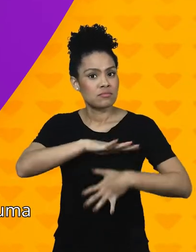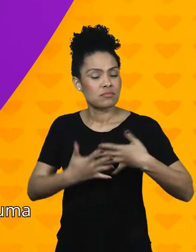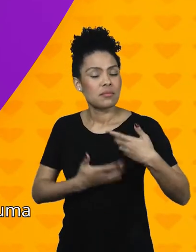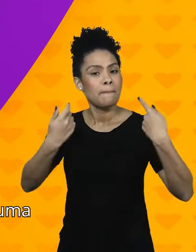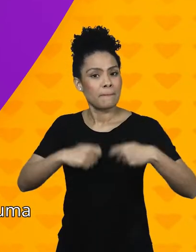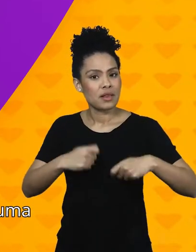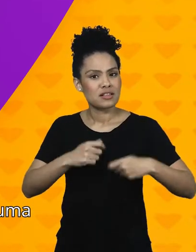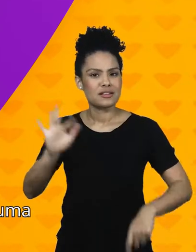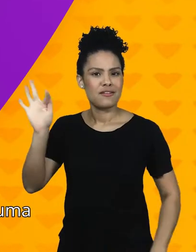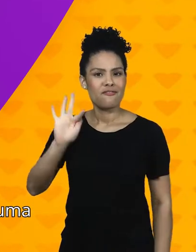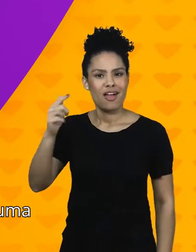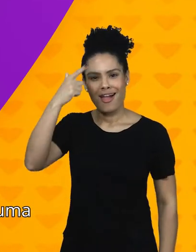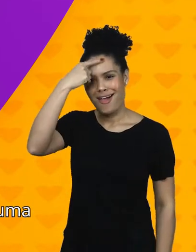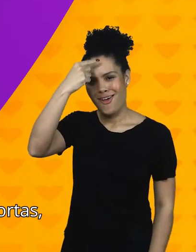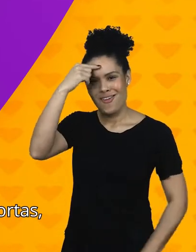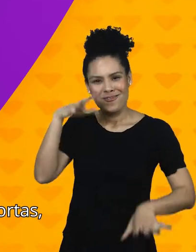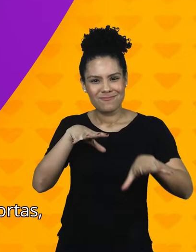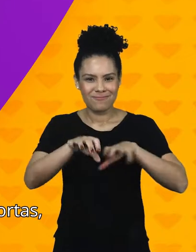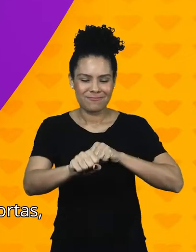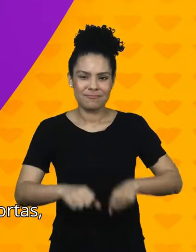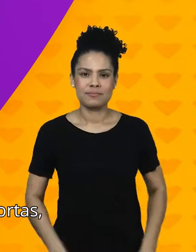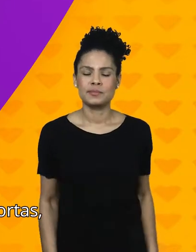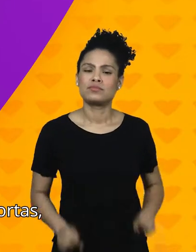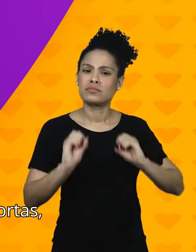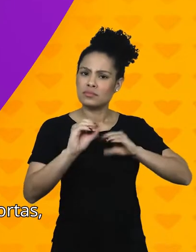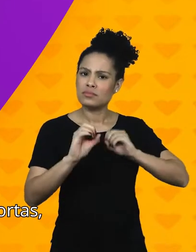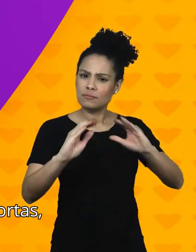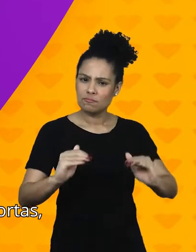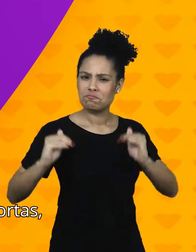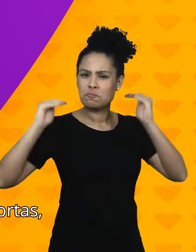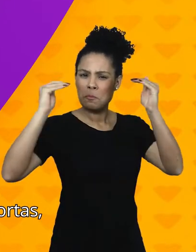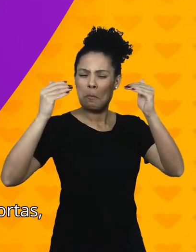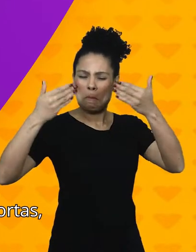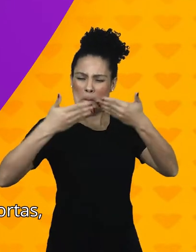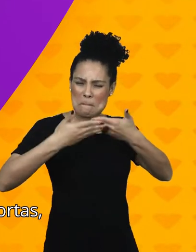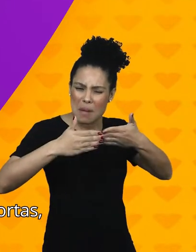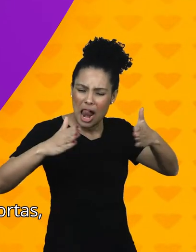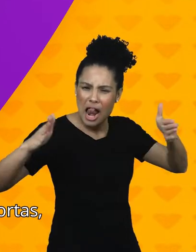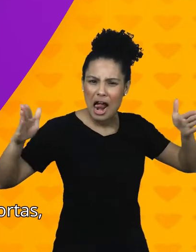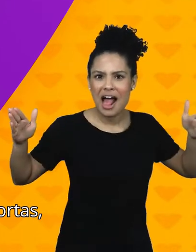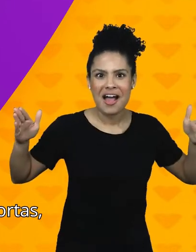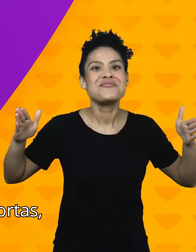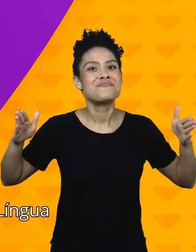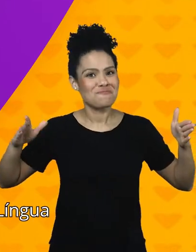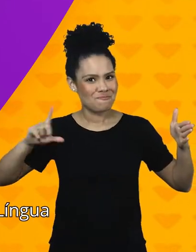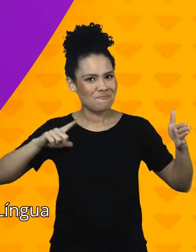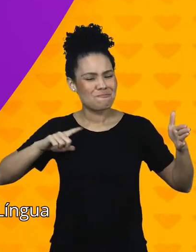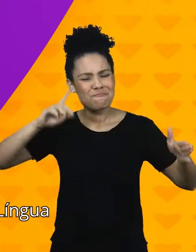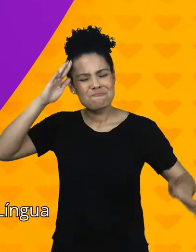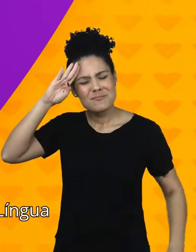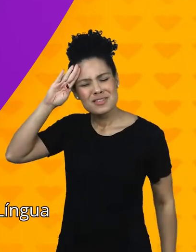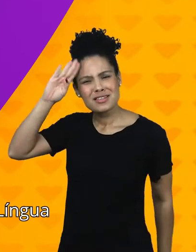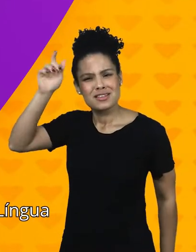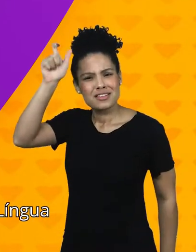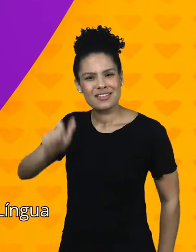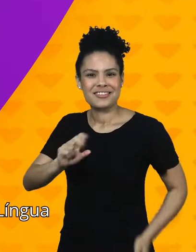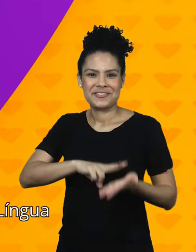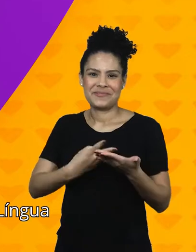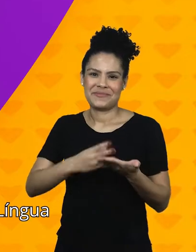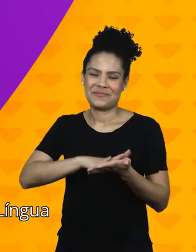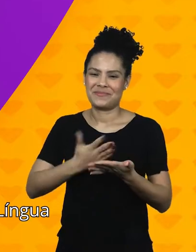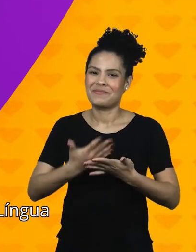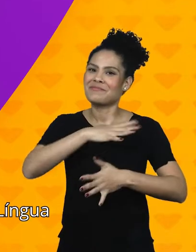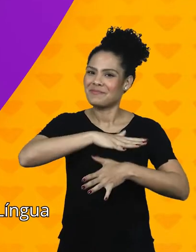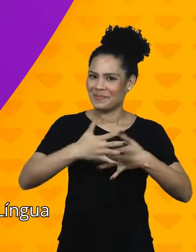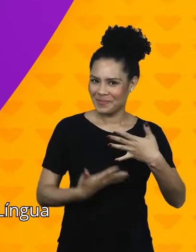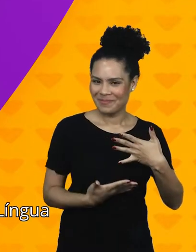Libras é fazendo uma graduação. O ensino superior abre muitas portas, especialmente para intérpretes e tradutores